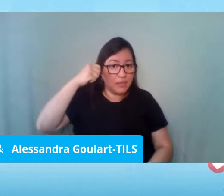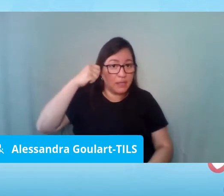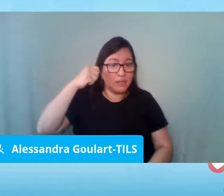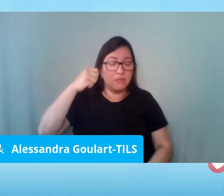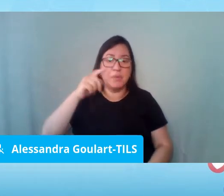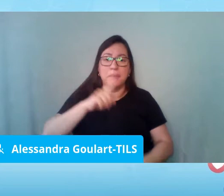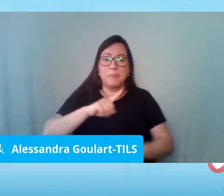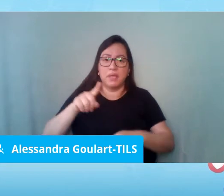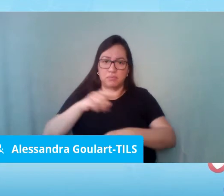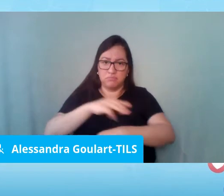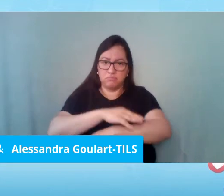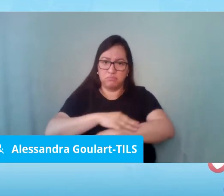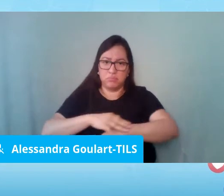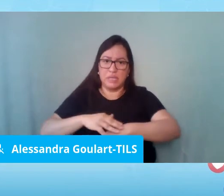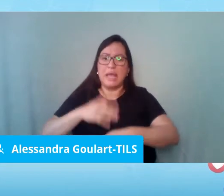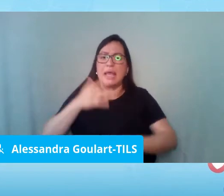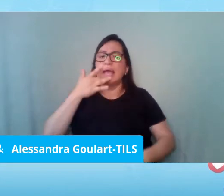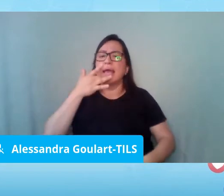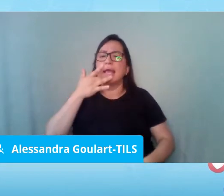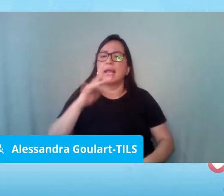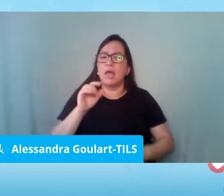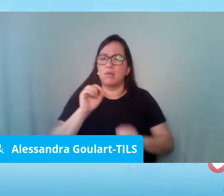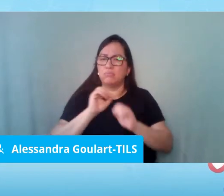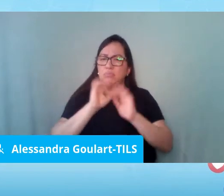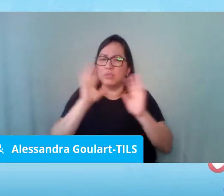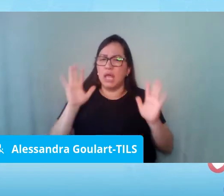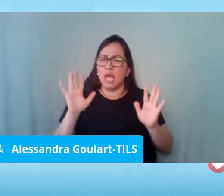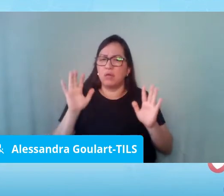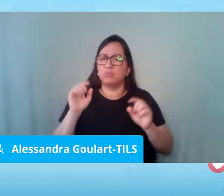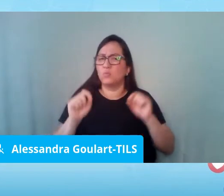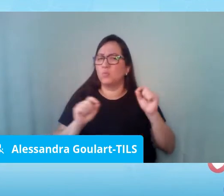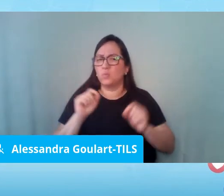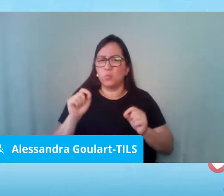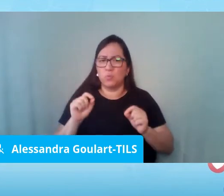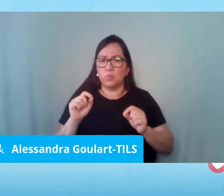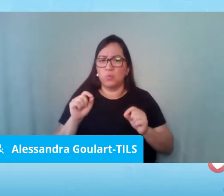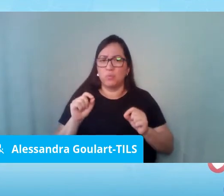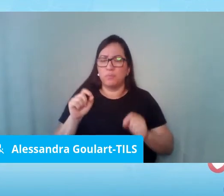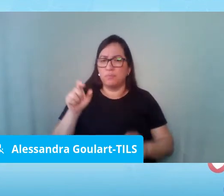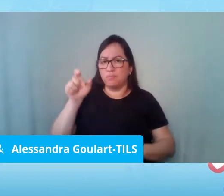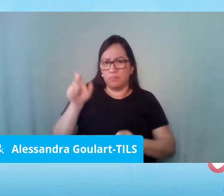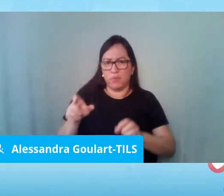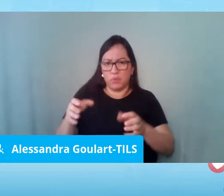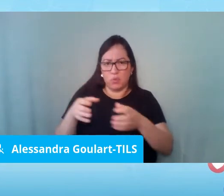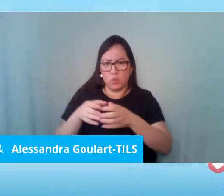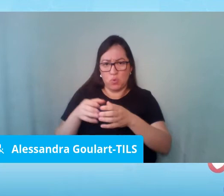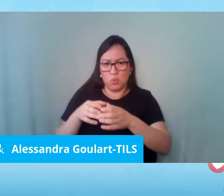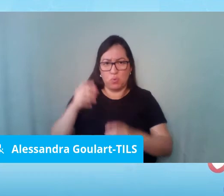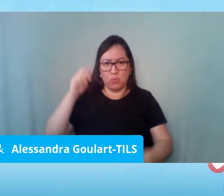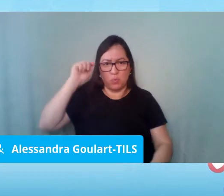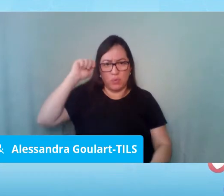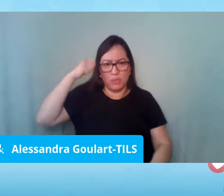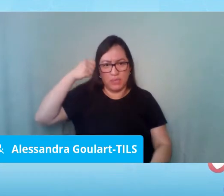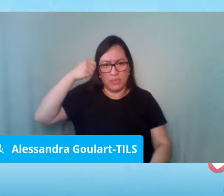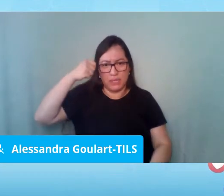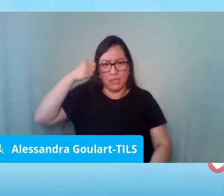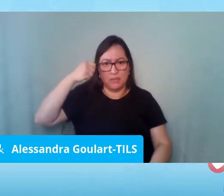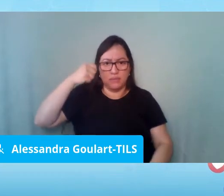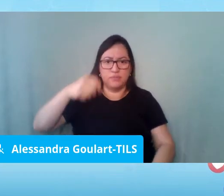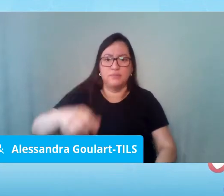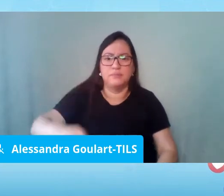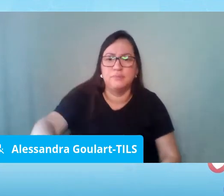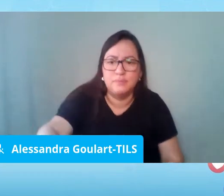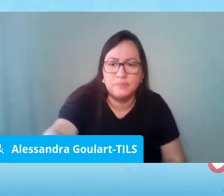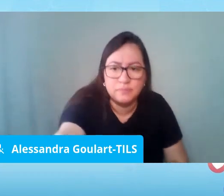claro. O que eu quero dizer com isso? Para os negros, que aí eu vou responder um pouco da pergunta da